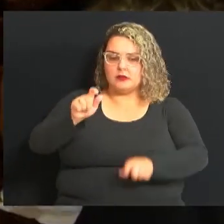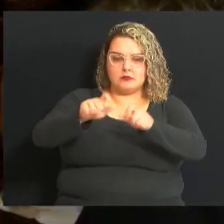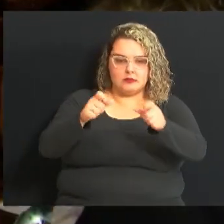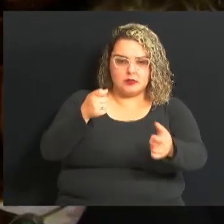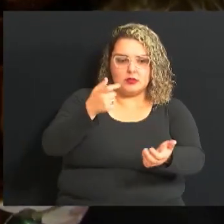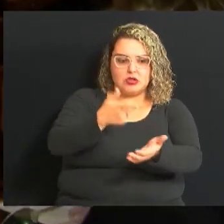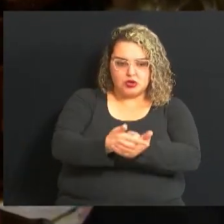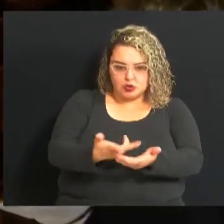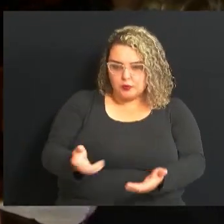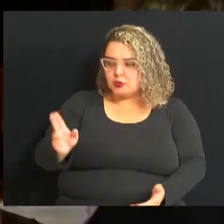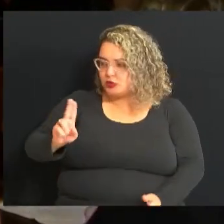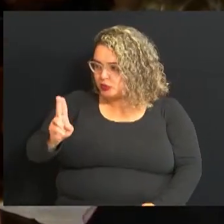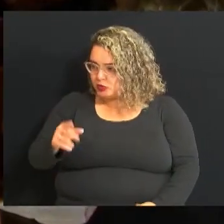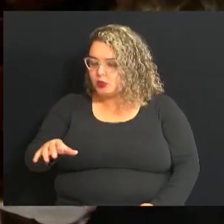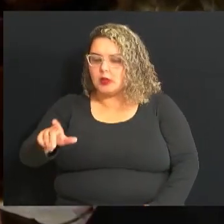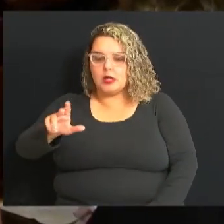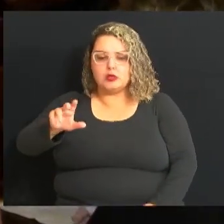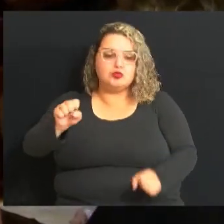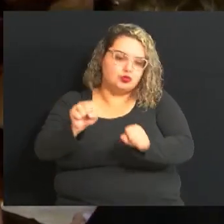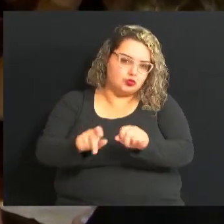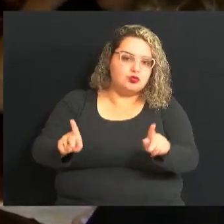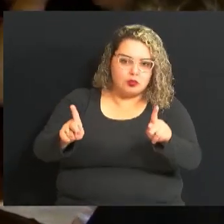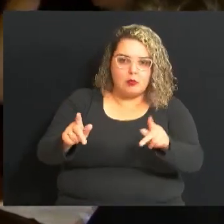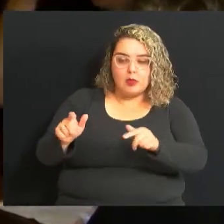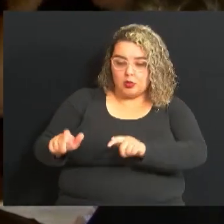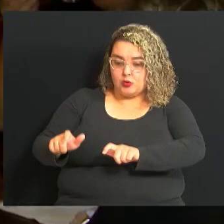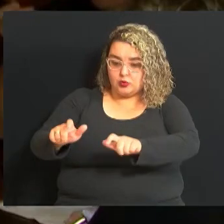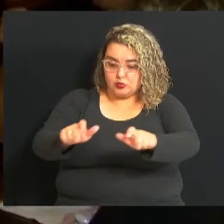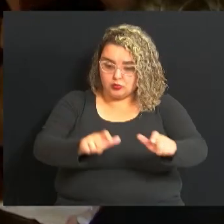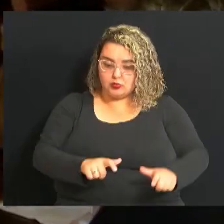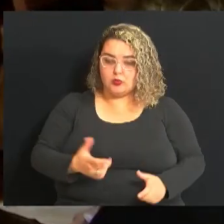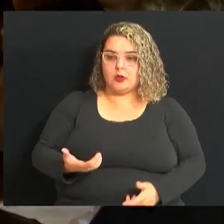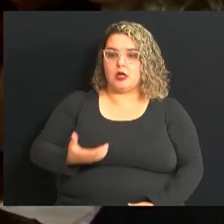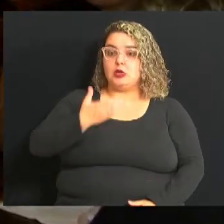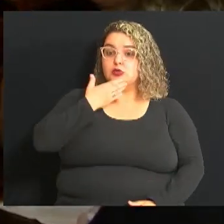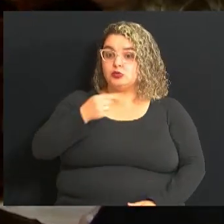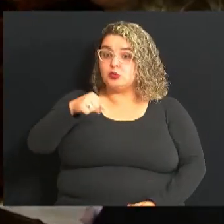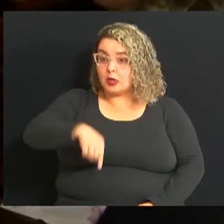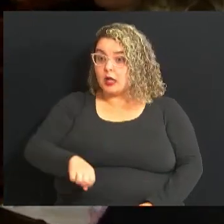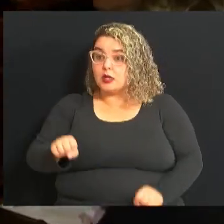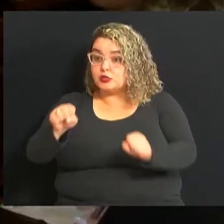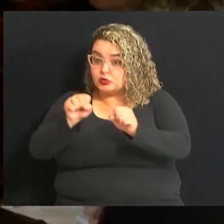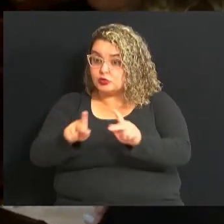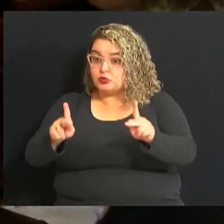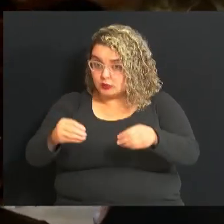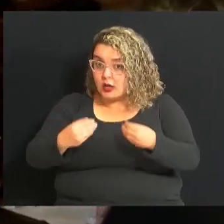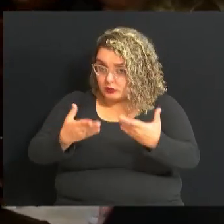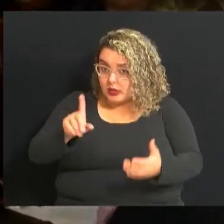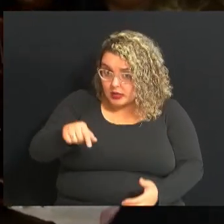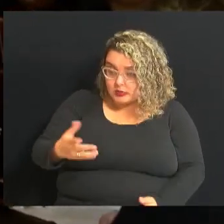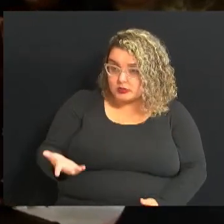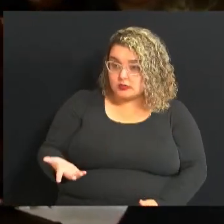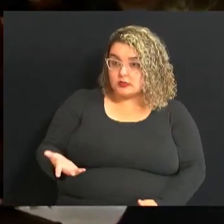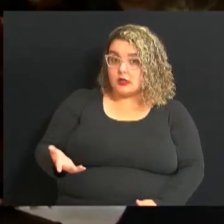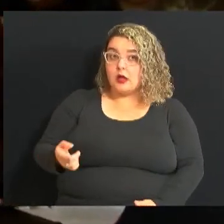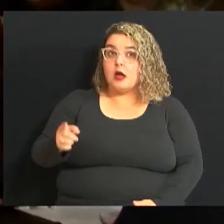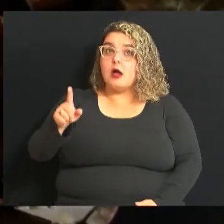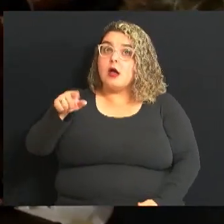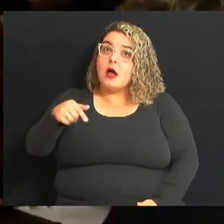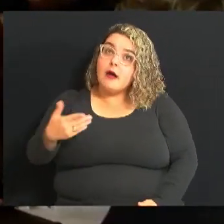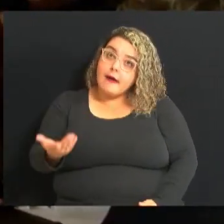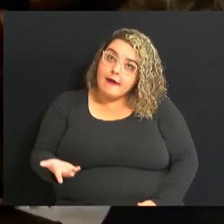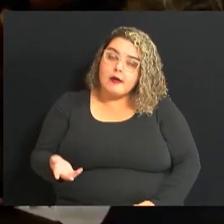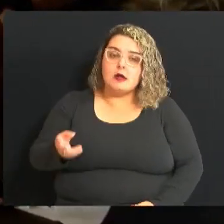né? Então, os pontos do Natal aqui no shopping, eles vão proporcionar isso. A gente